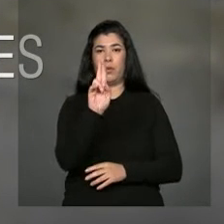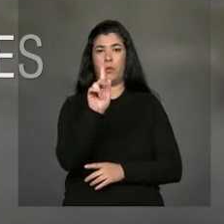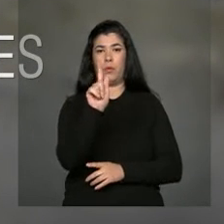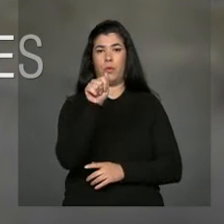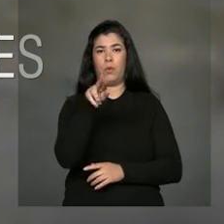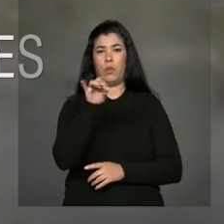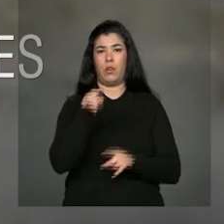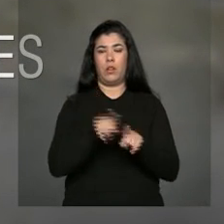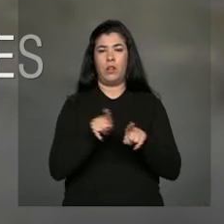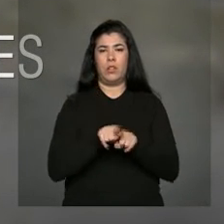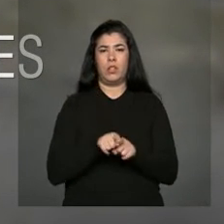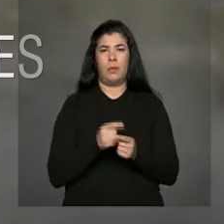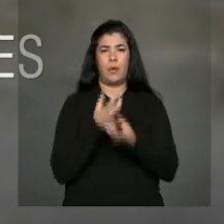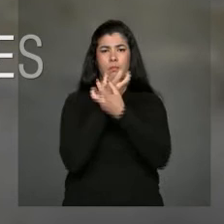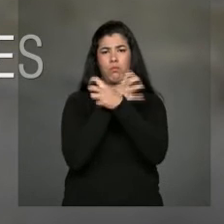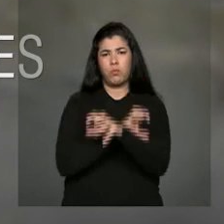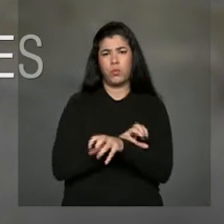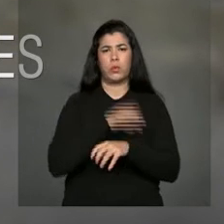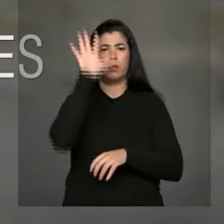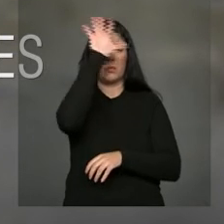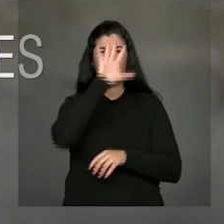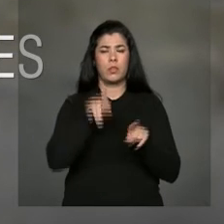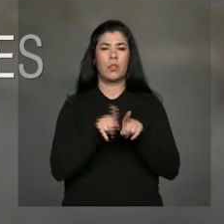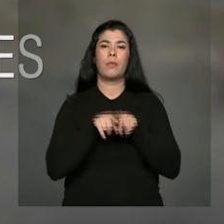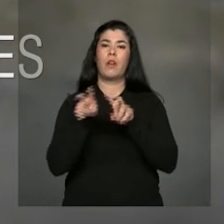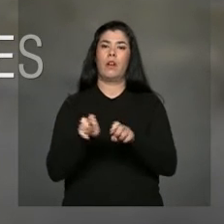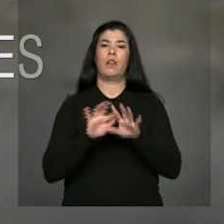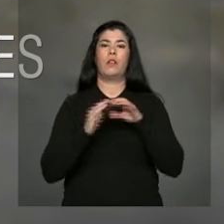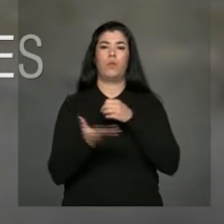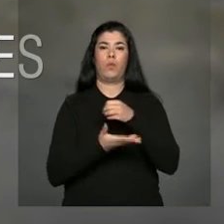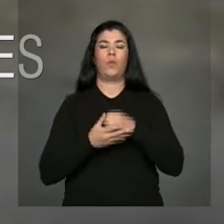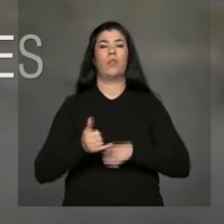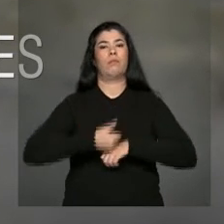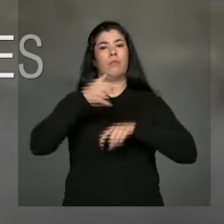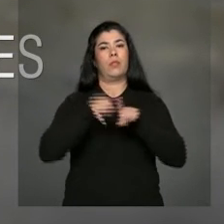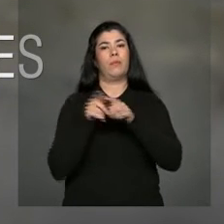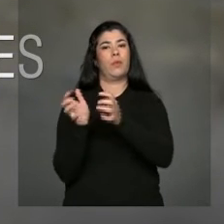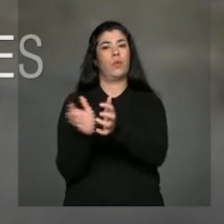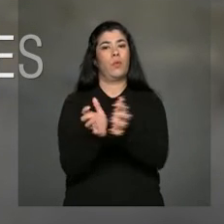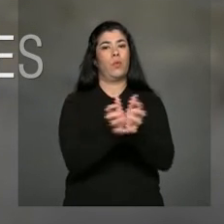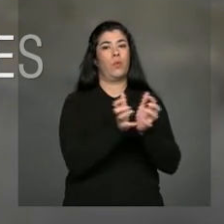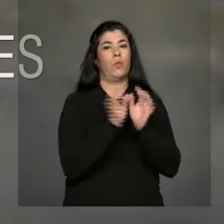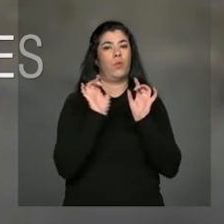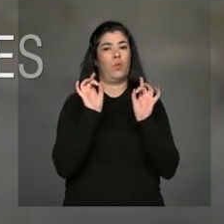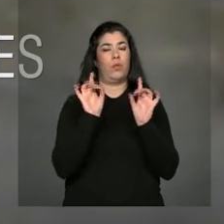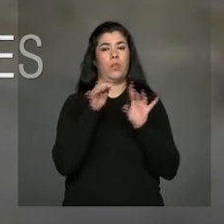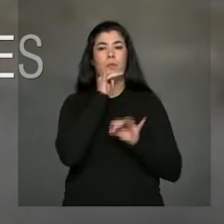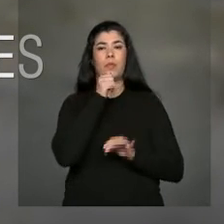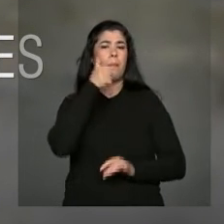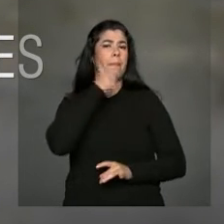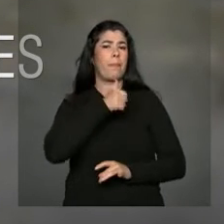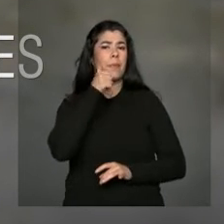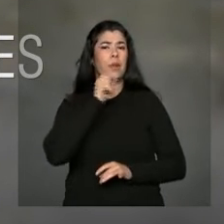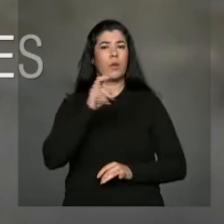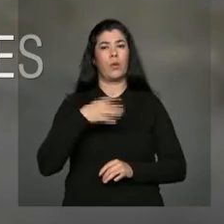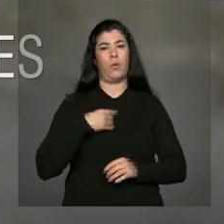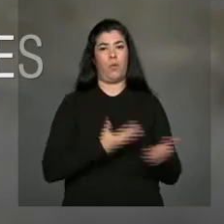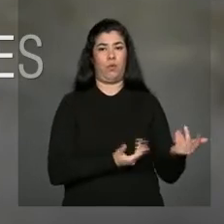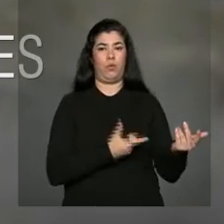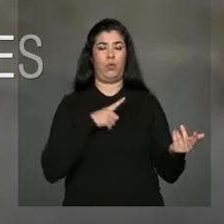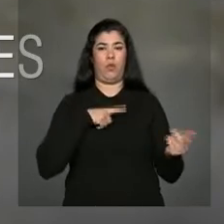no semiárido do país, agricultura sustentável e para grupos específicos como mulheres ou